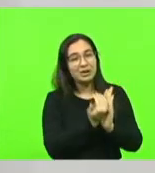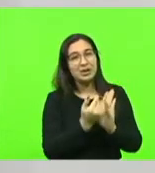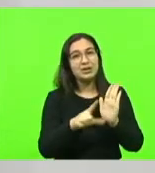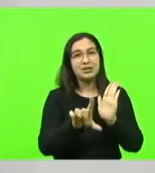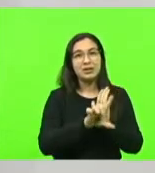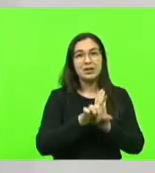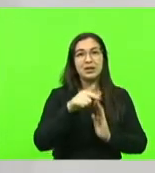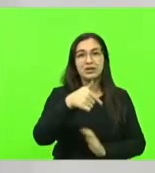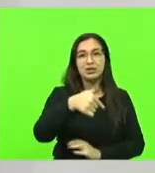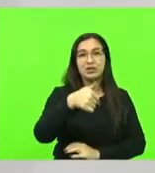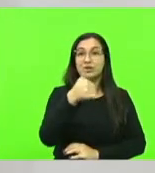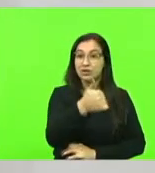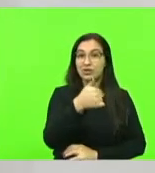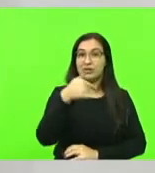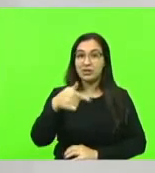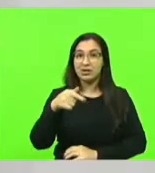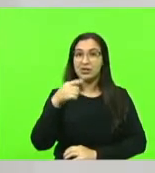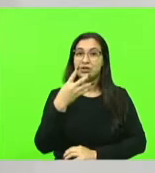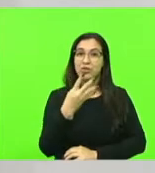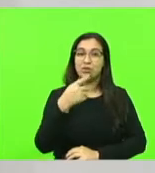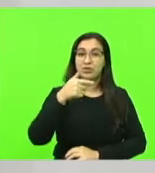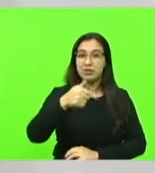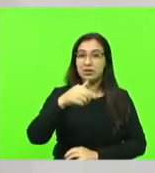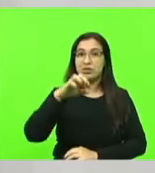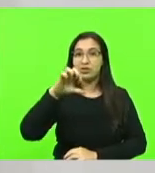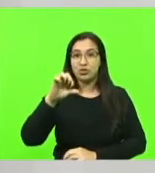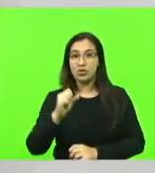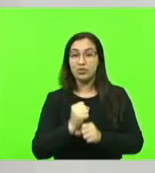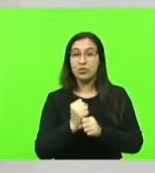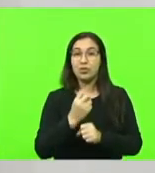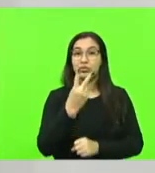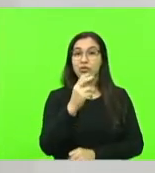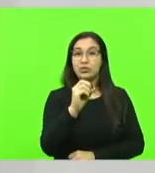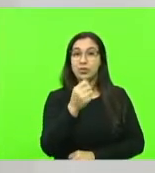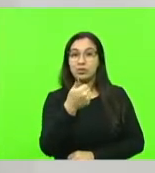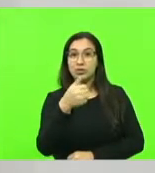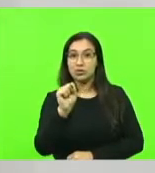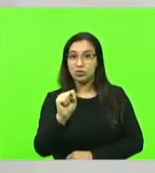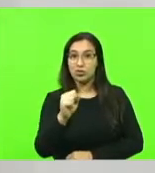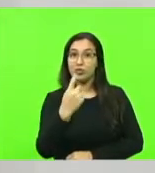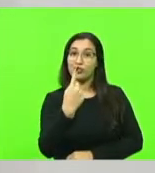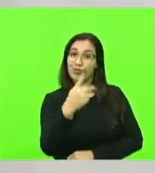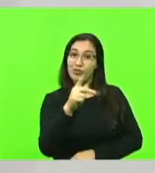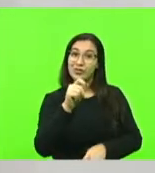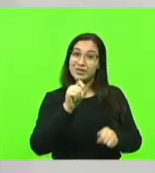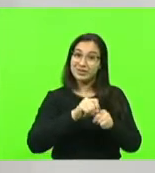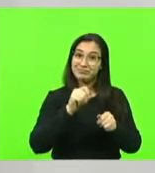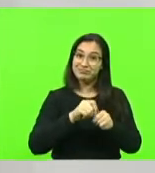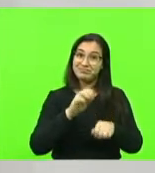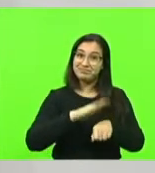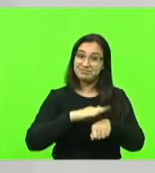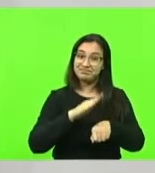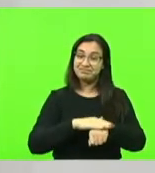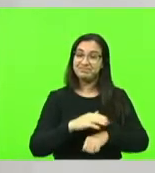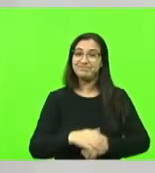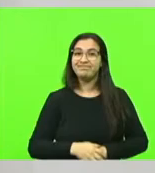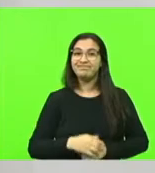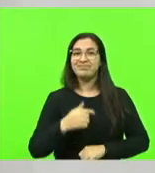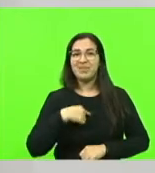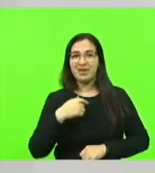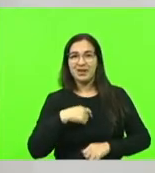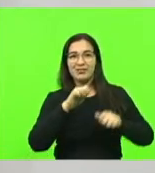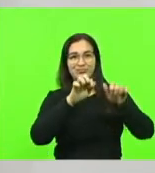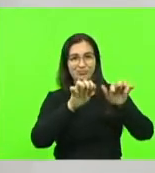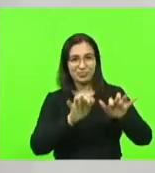17.479, deputado Berland, 2018, de sua autoria. Minhas considerações, Raquel, setembro de